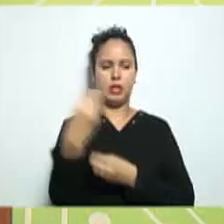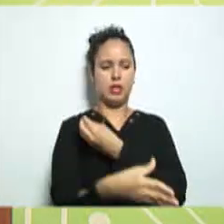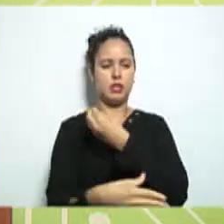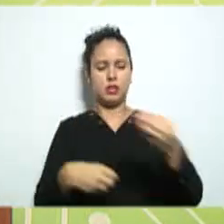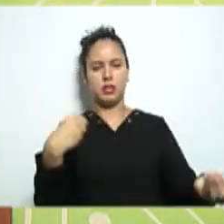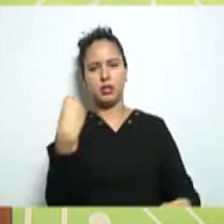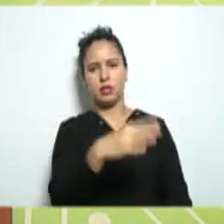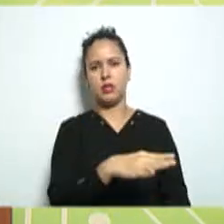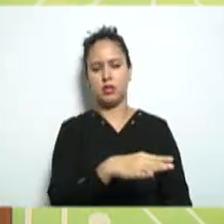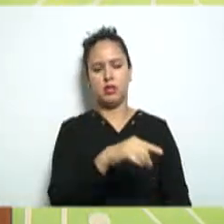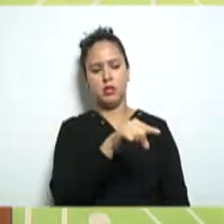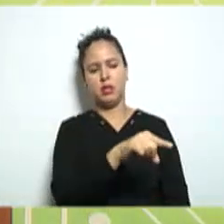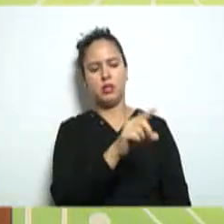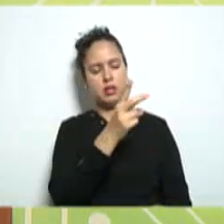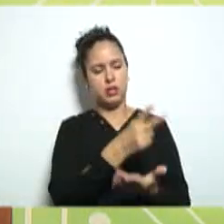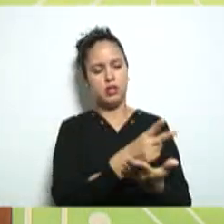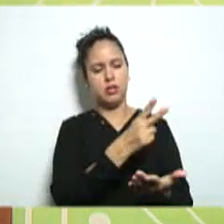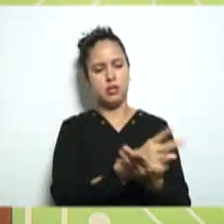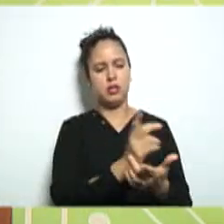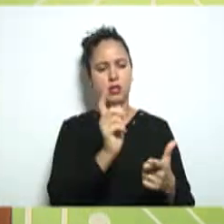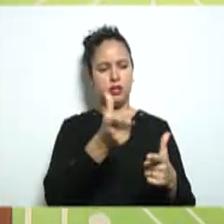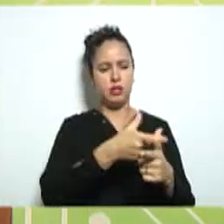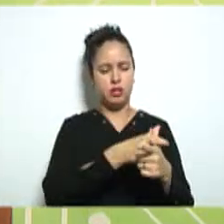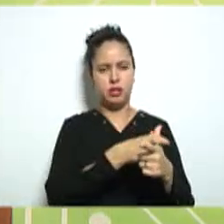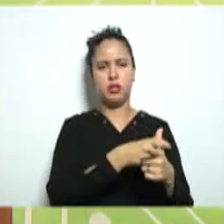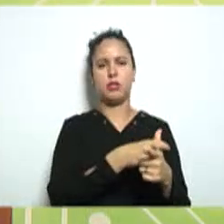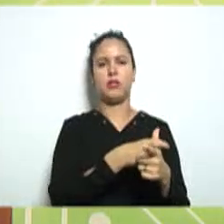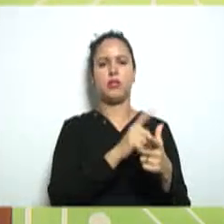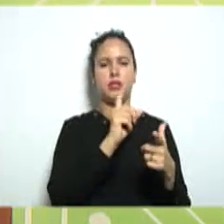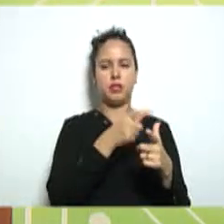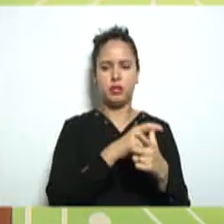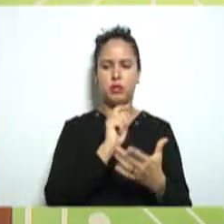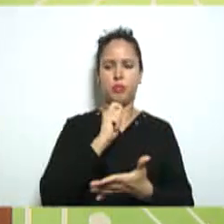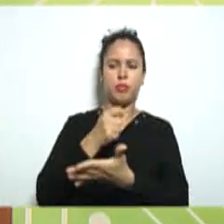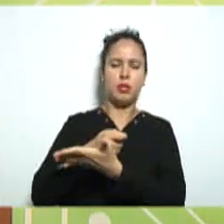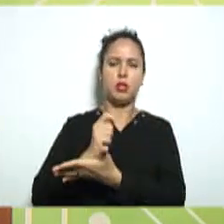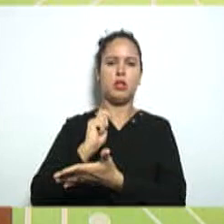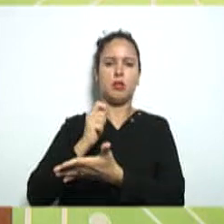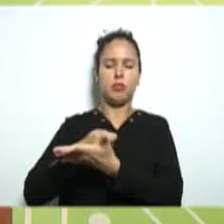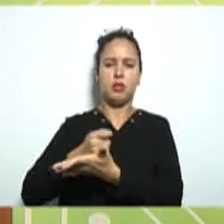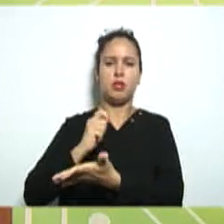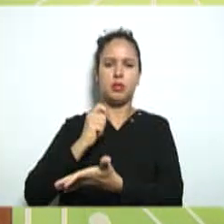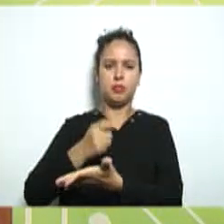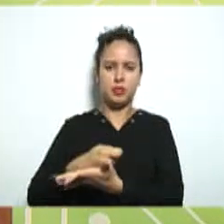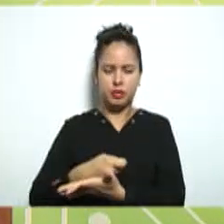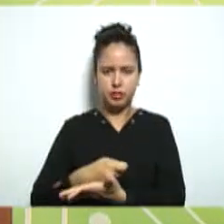e sempre o trabalhador está em débito com o seu